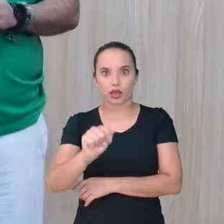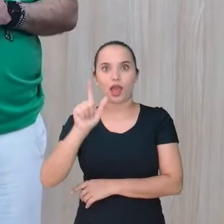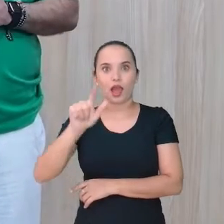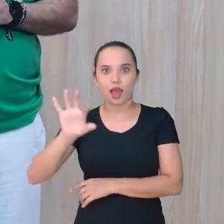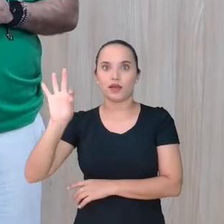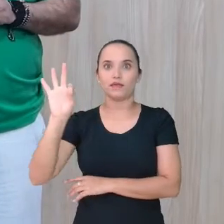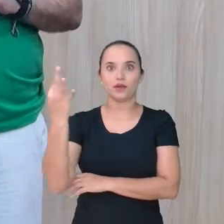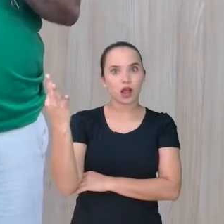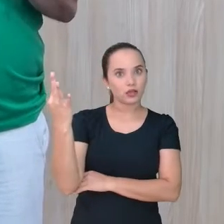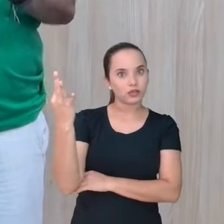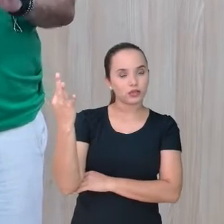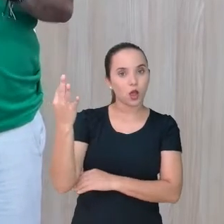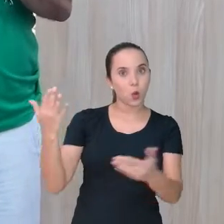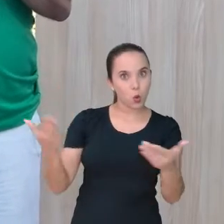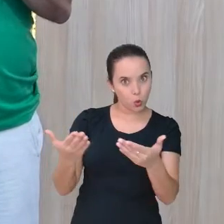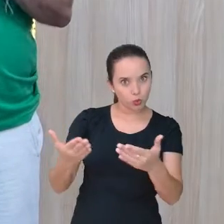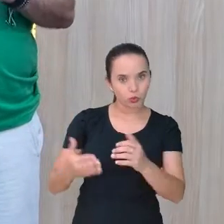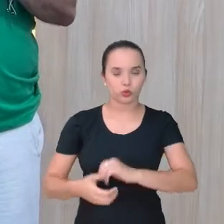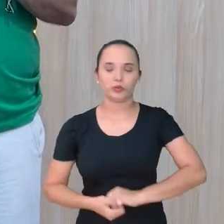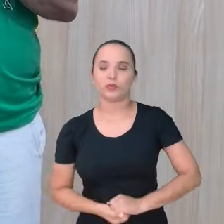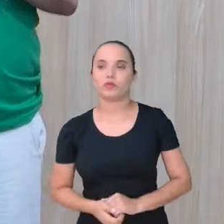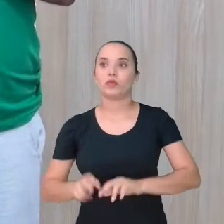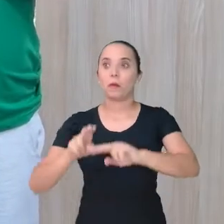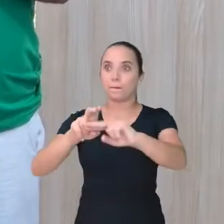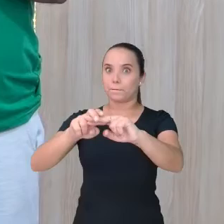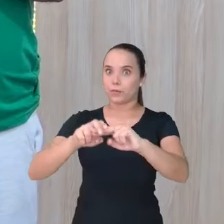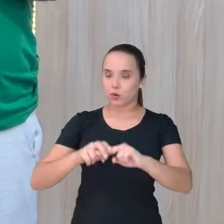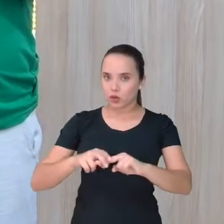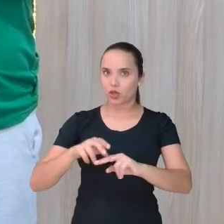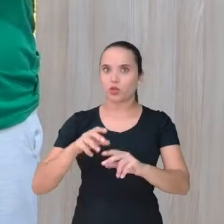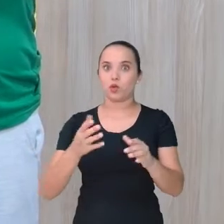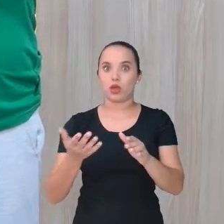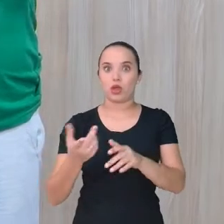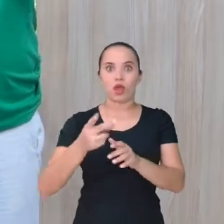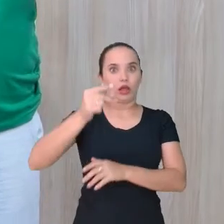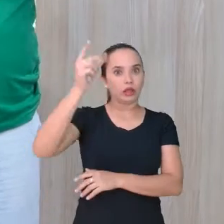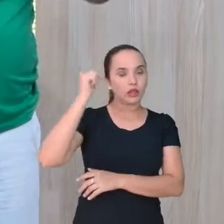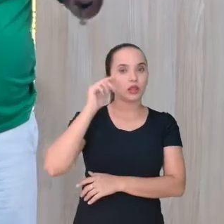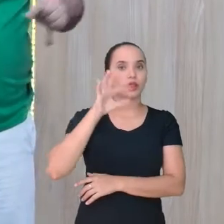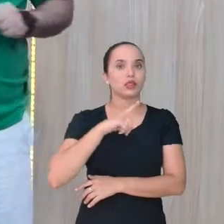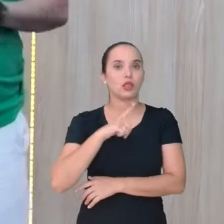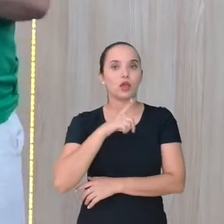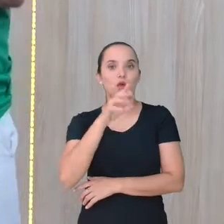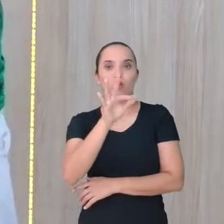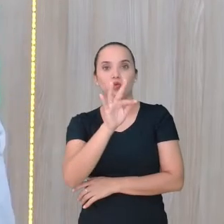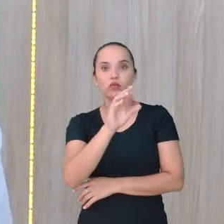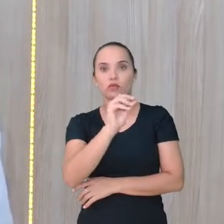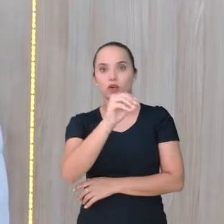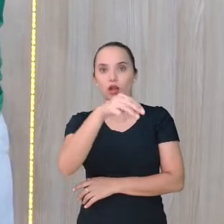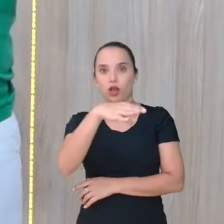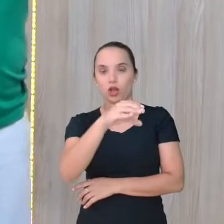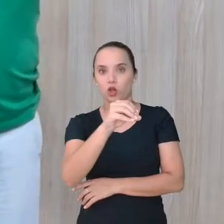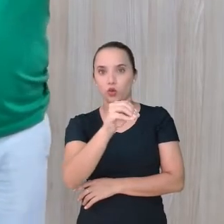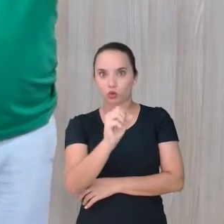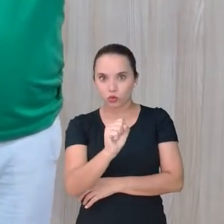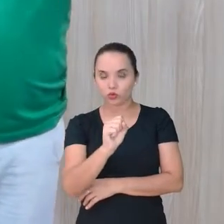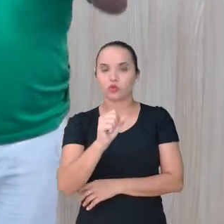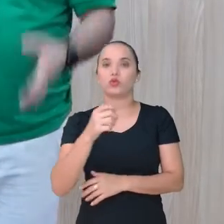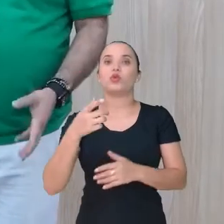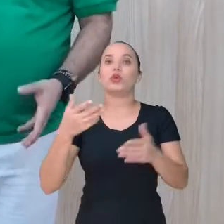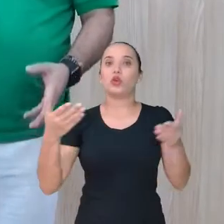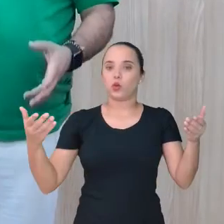França. Então, por isso que os francos, eles vão habitar no território da